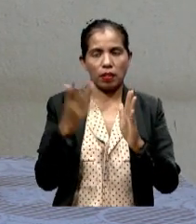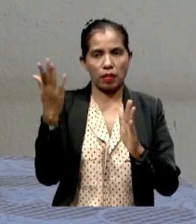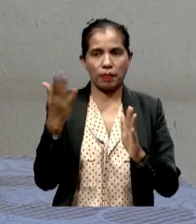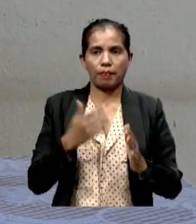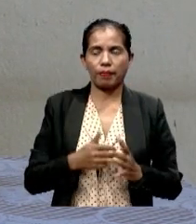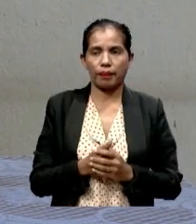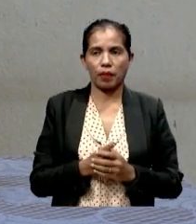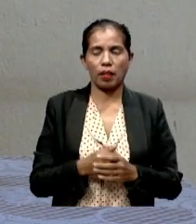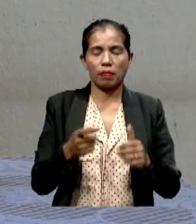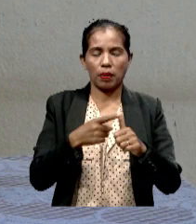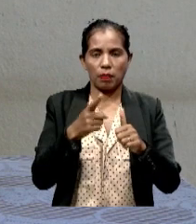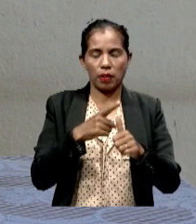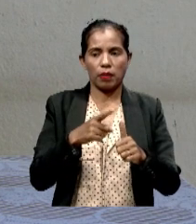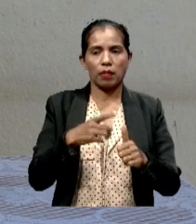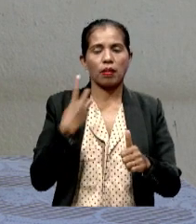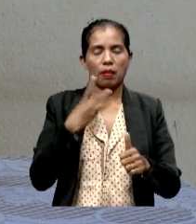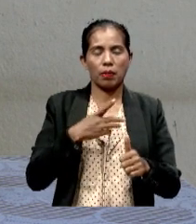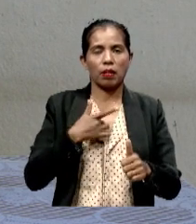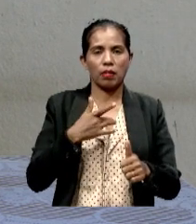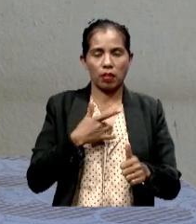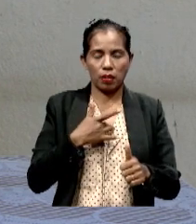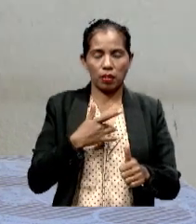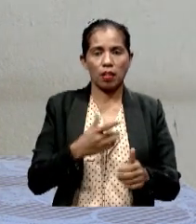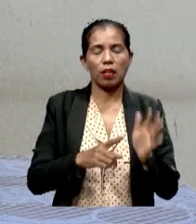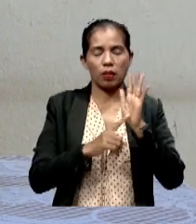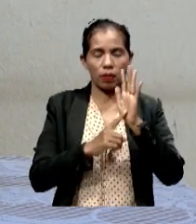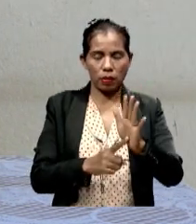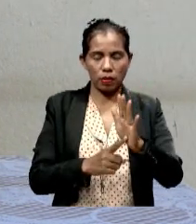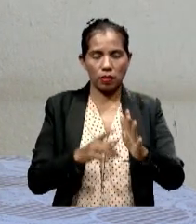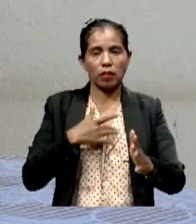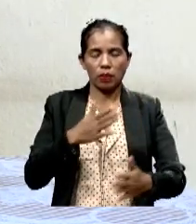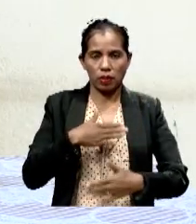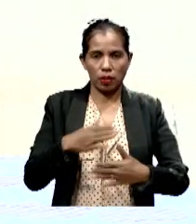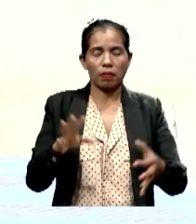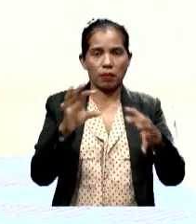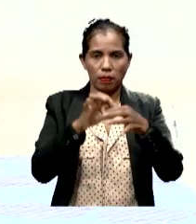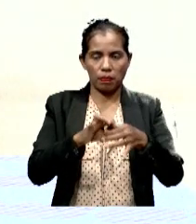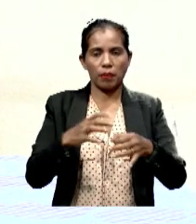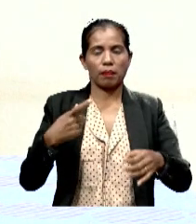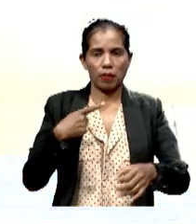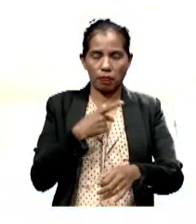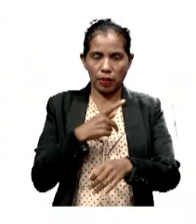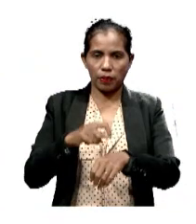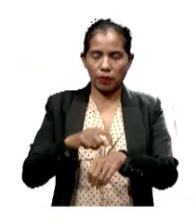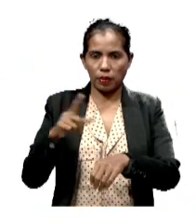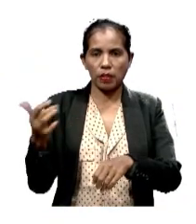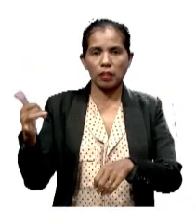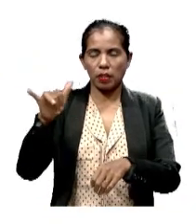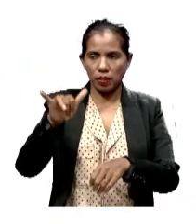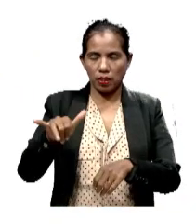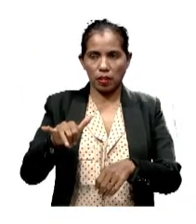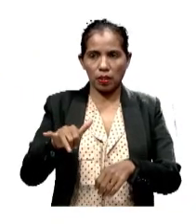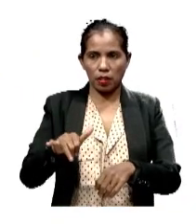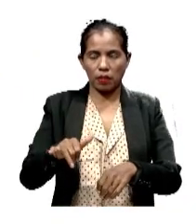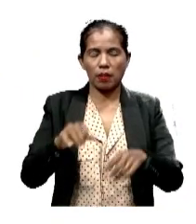Primeiro FM hato apresiasau ba membro parlamento sira tamba consegue cria